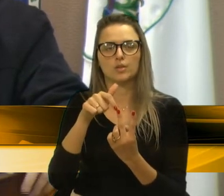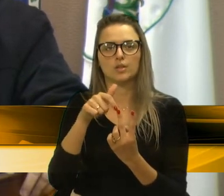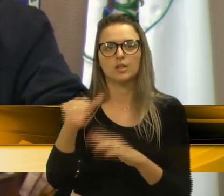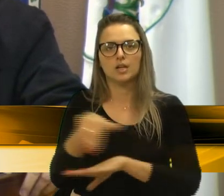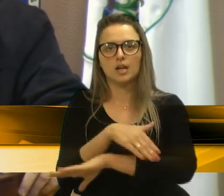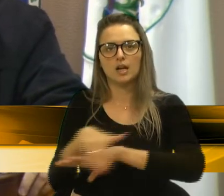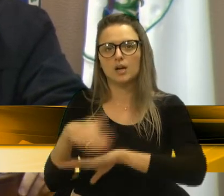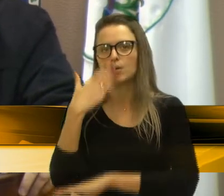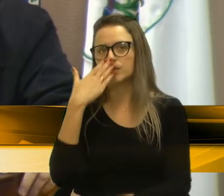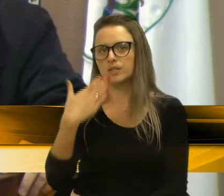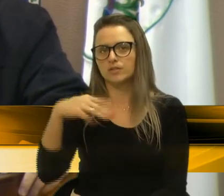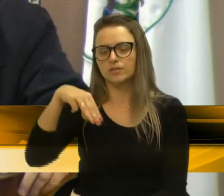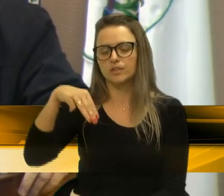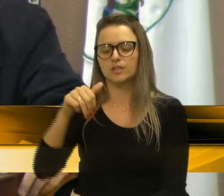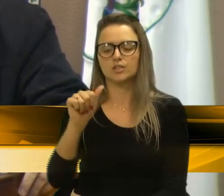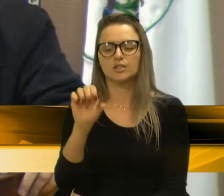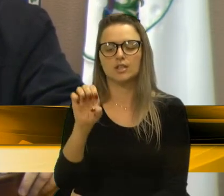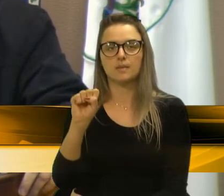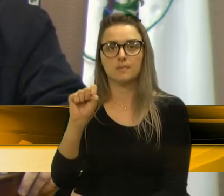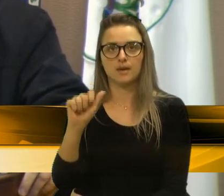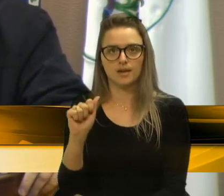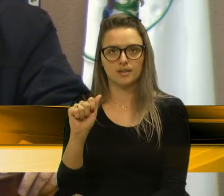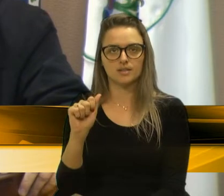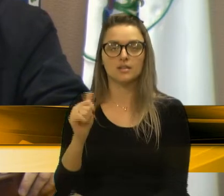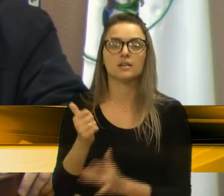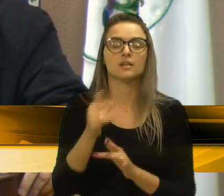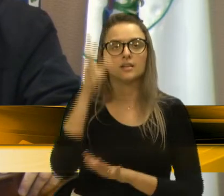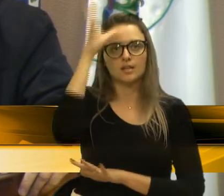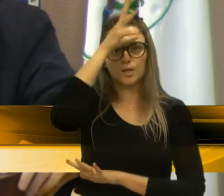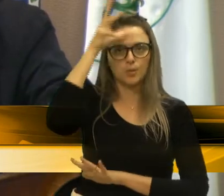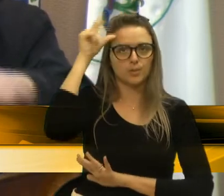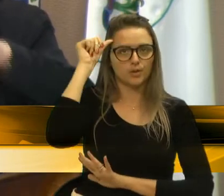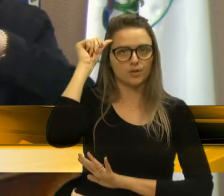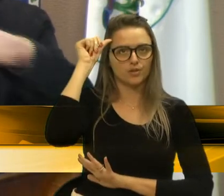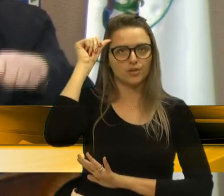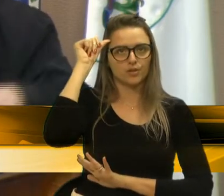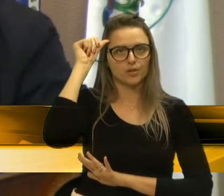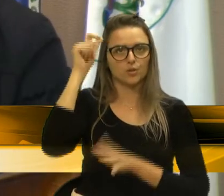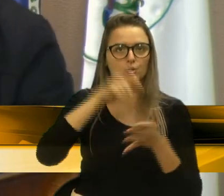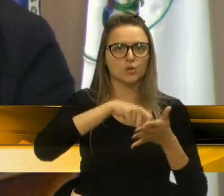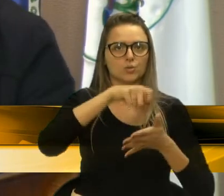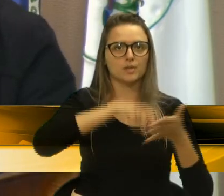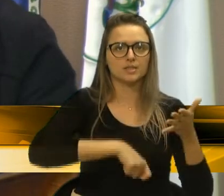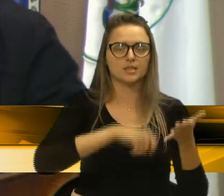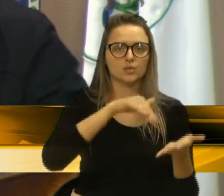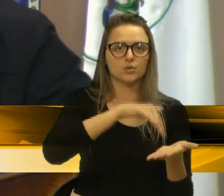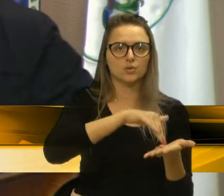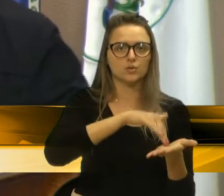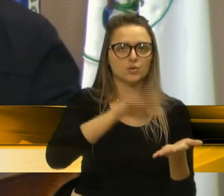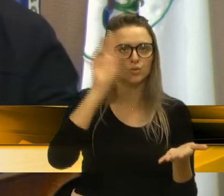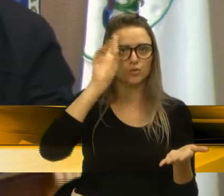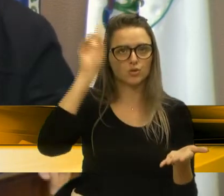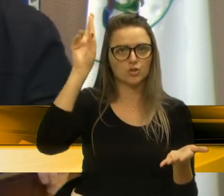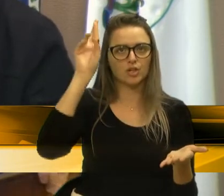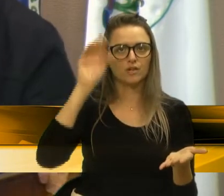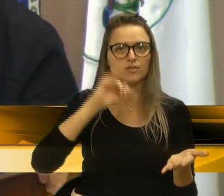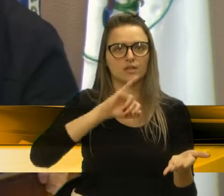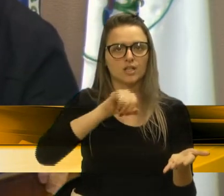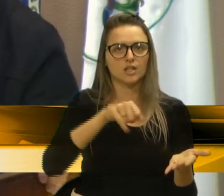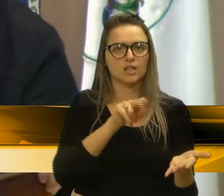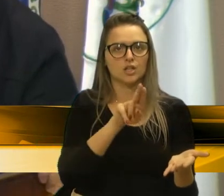frente à Maesa, e o município, através, então, de um despacho do, então, chefe de gabinete Júlio